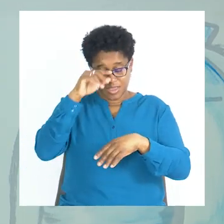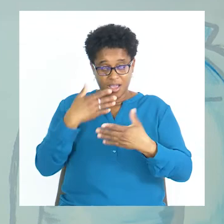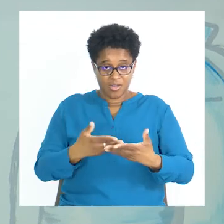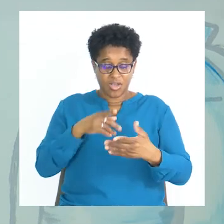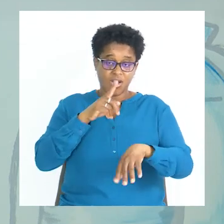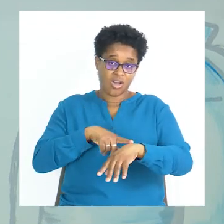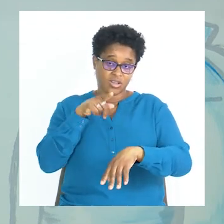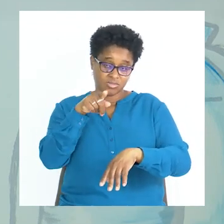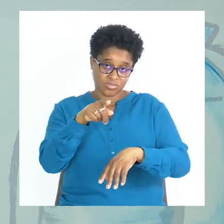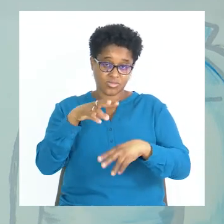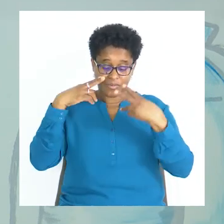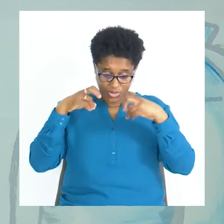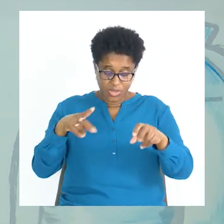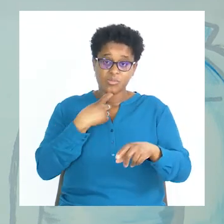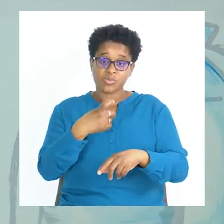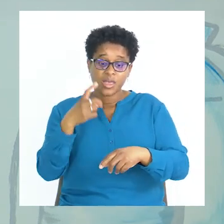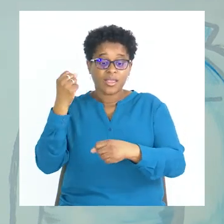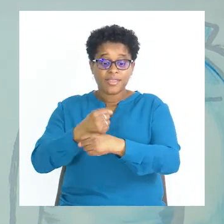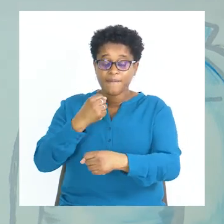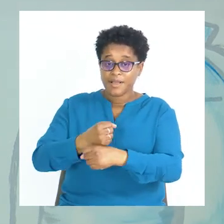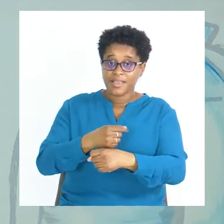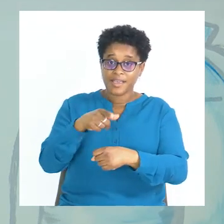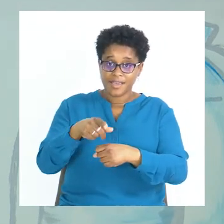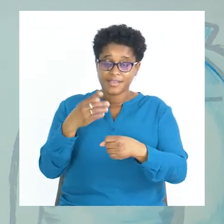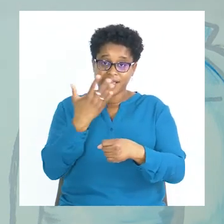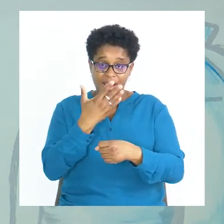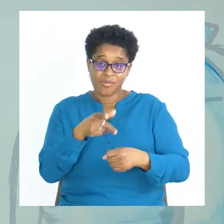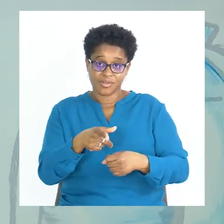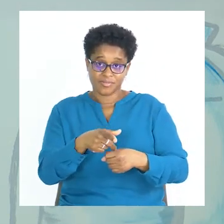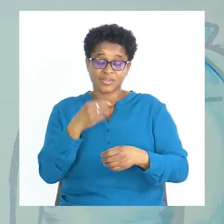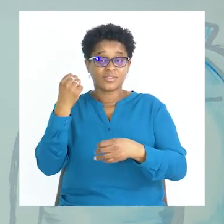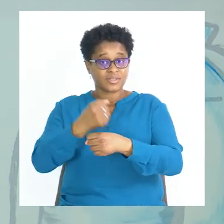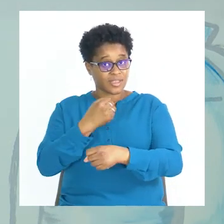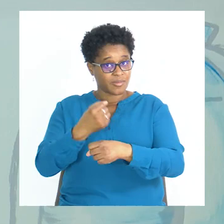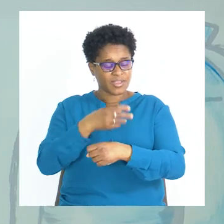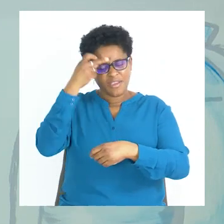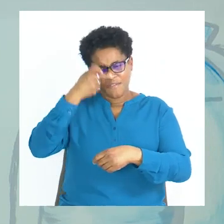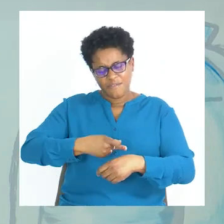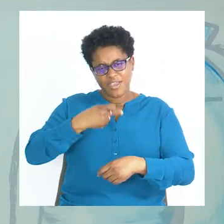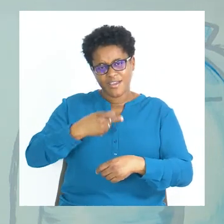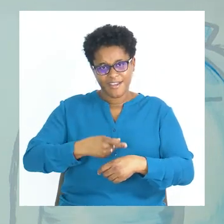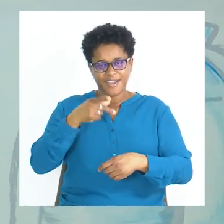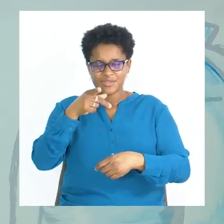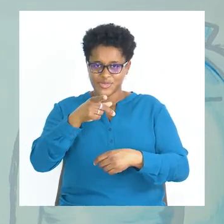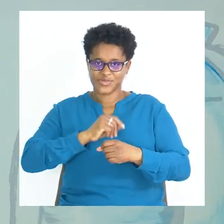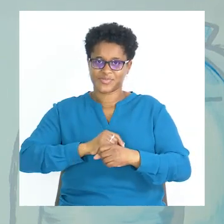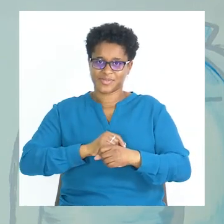vez agora de pesquisar, perguntar, trabalhar essa matéria em exercícios até